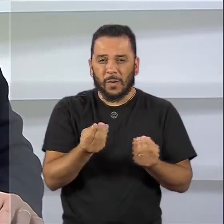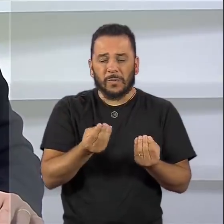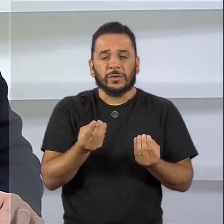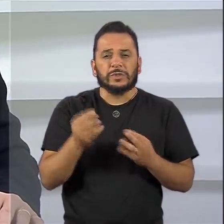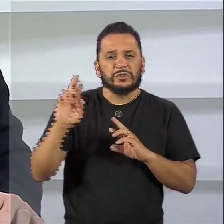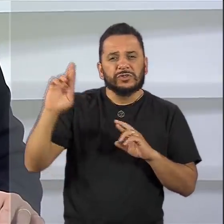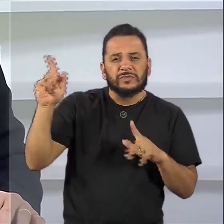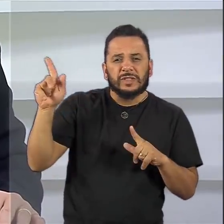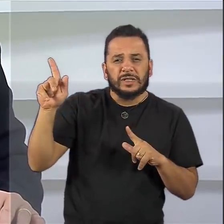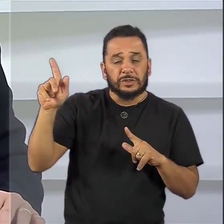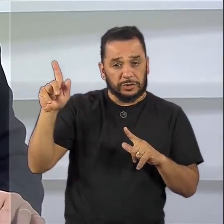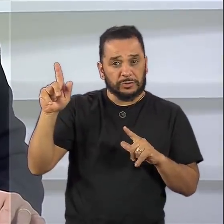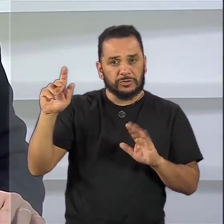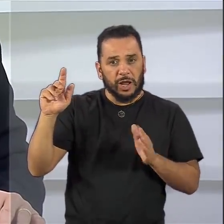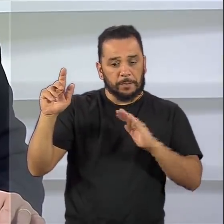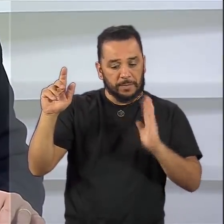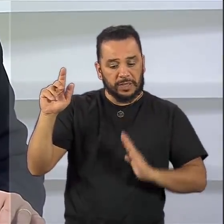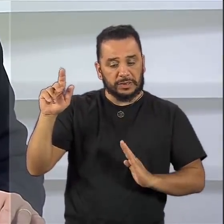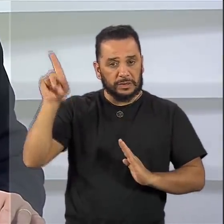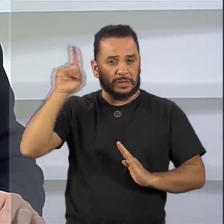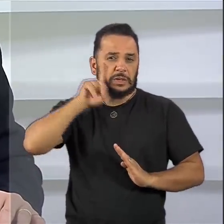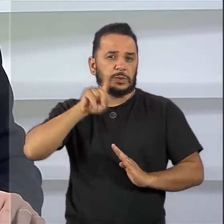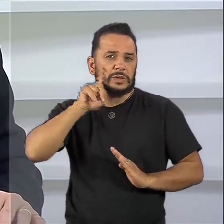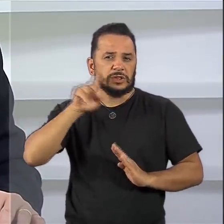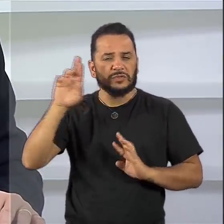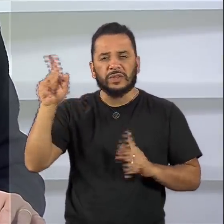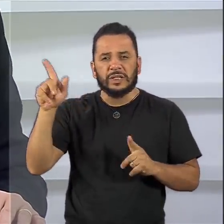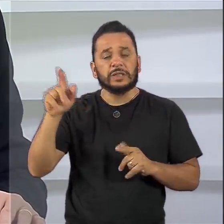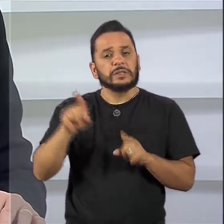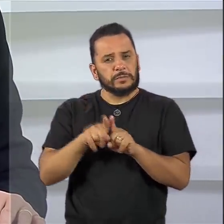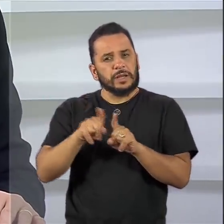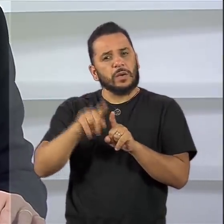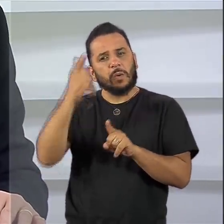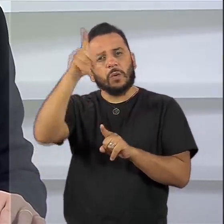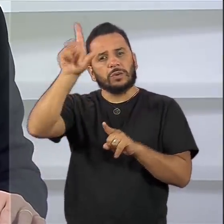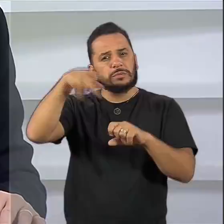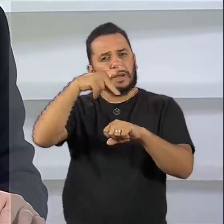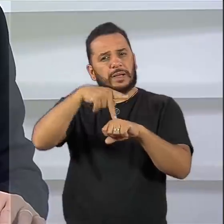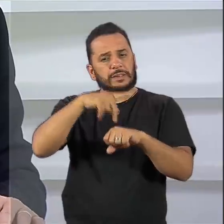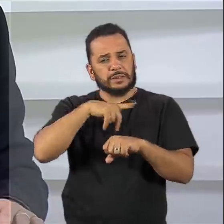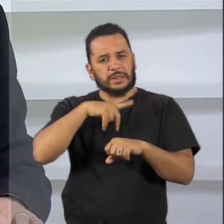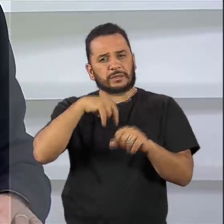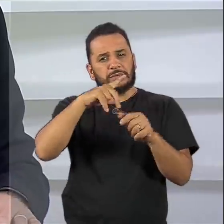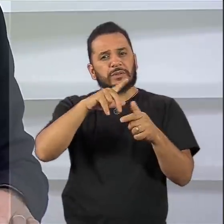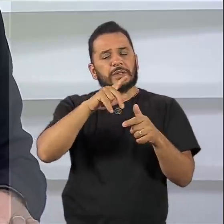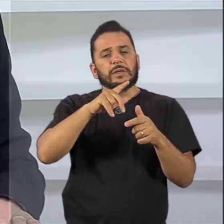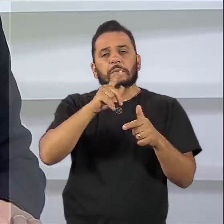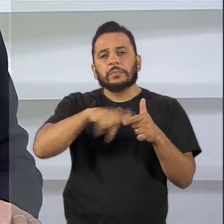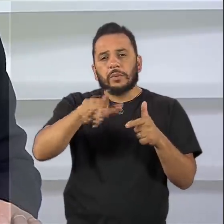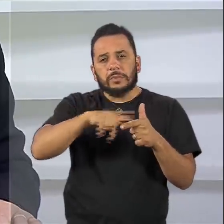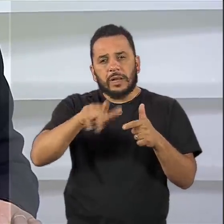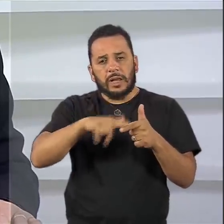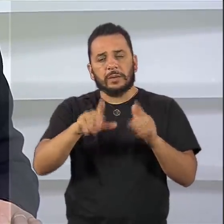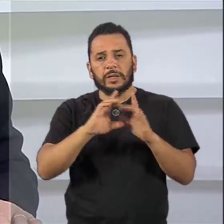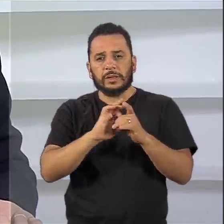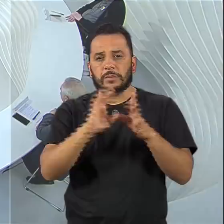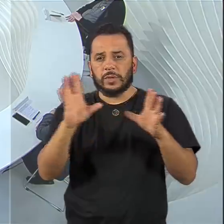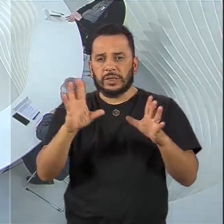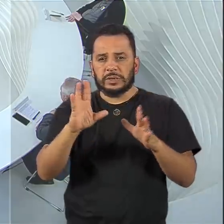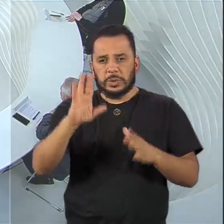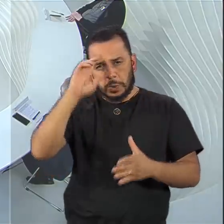os outros países que tiveram problemas de a democracia voltar para o